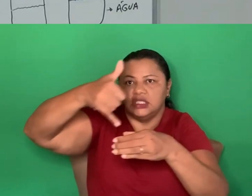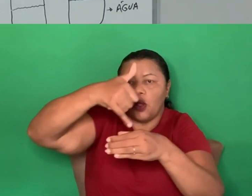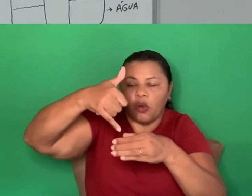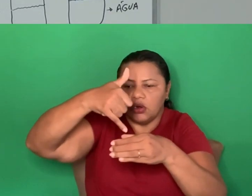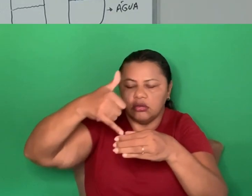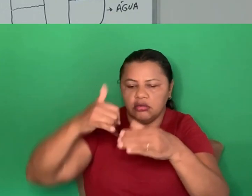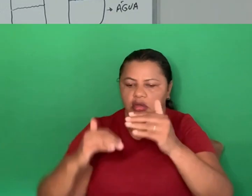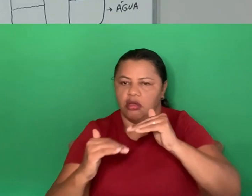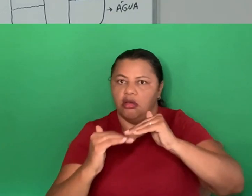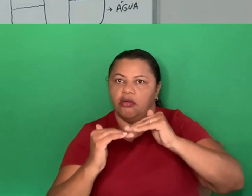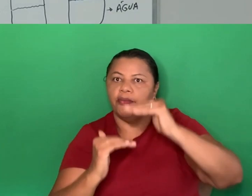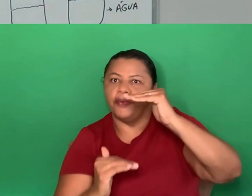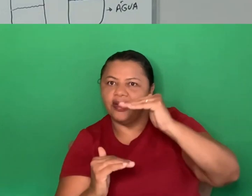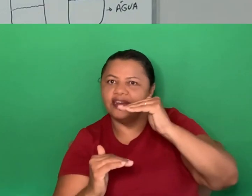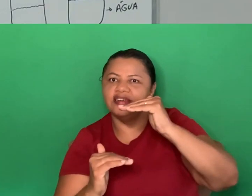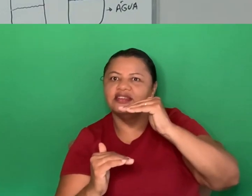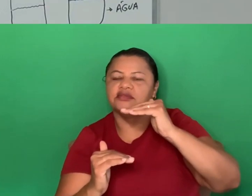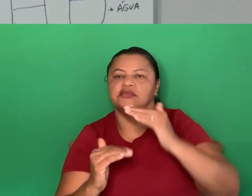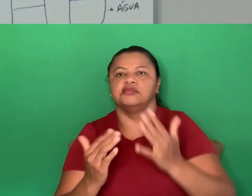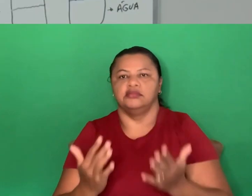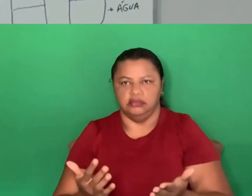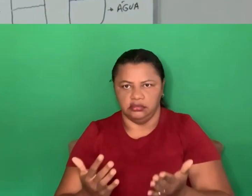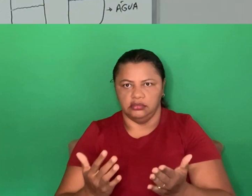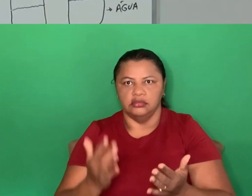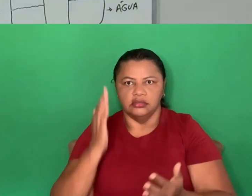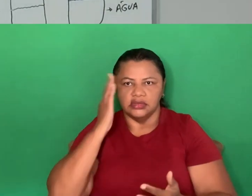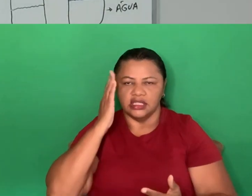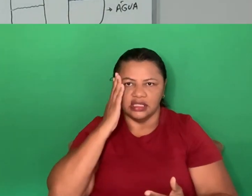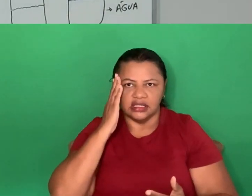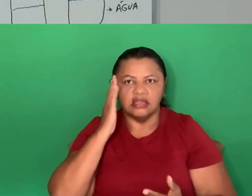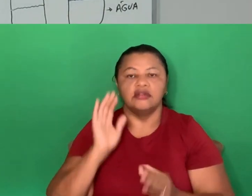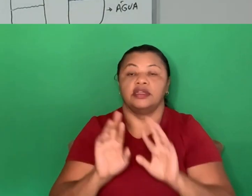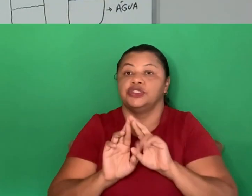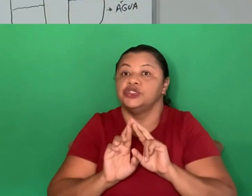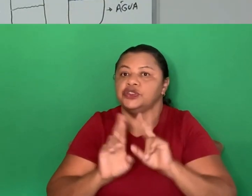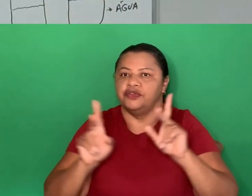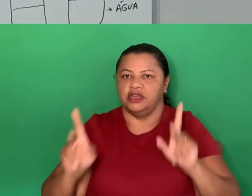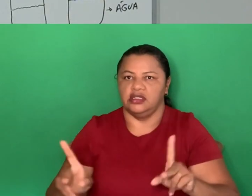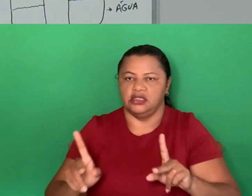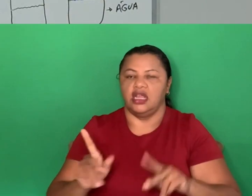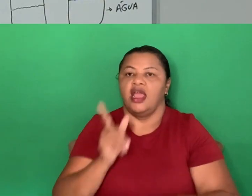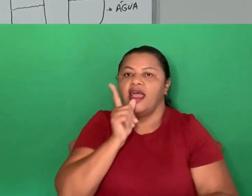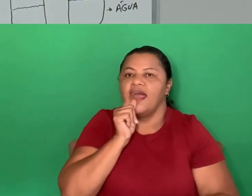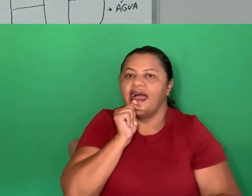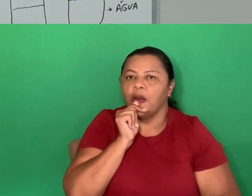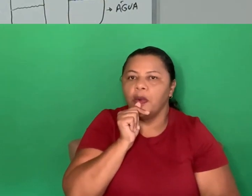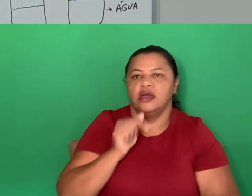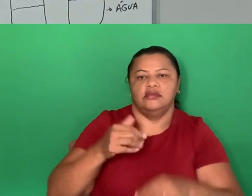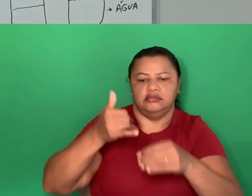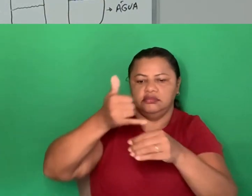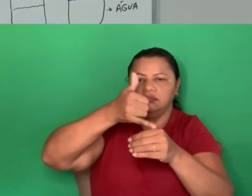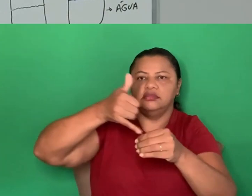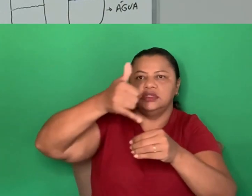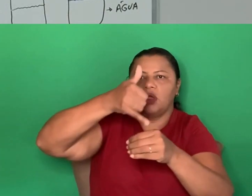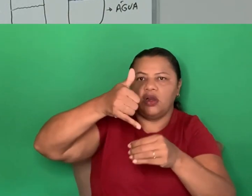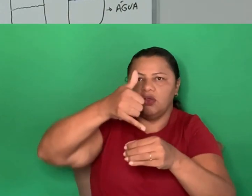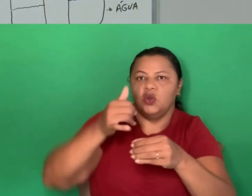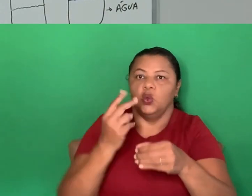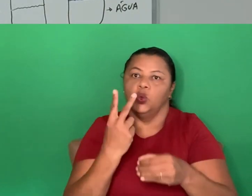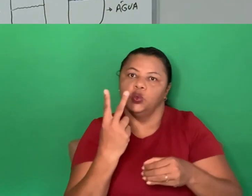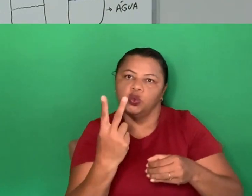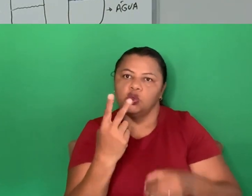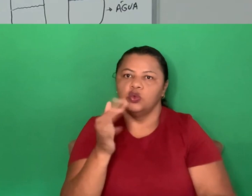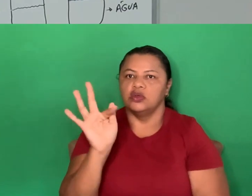um sistema heterogêneo. Nós percebemos claramente onde é água líquida, onde é o gelo. Rogério, mas gelo não é água?